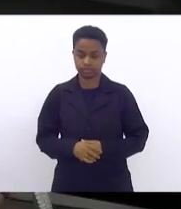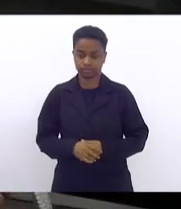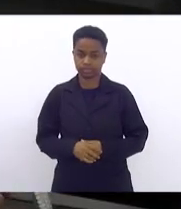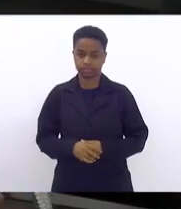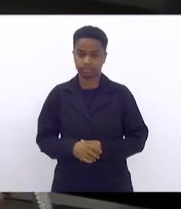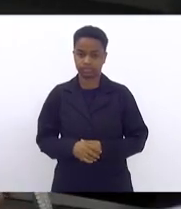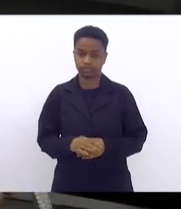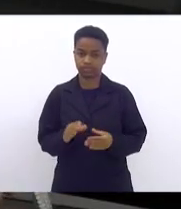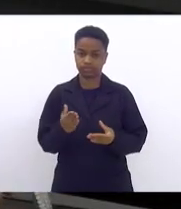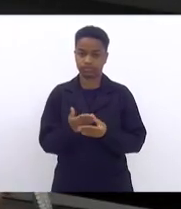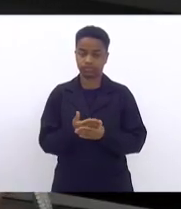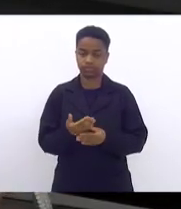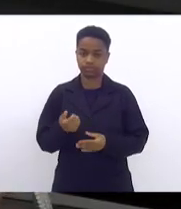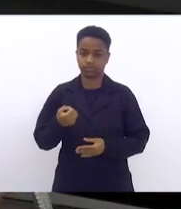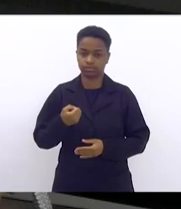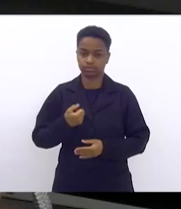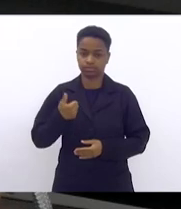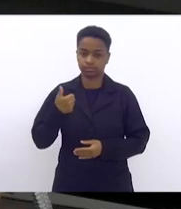Recurso de